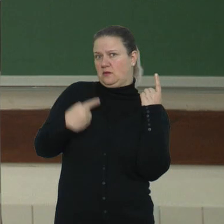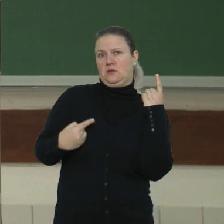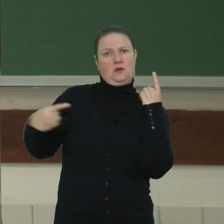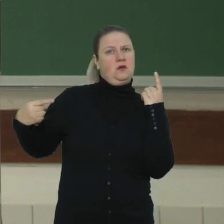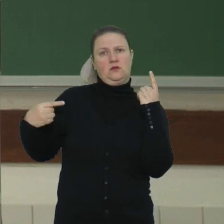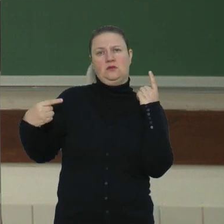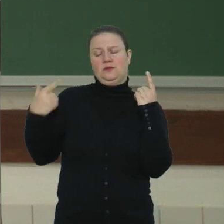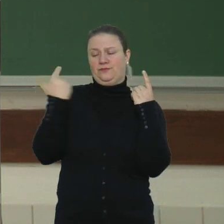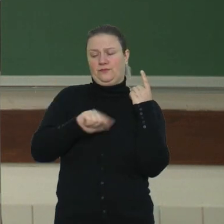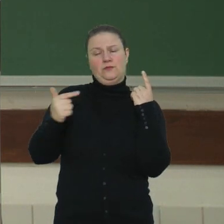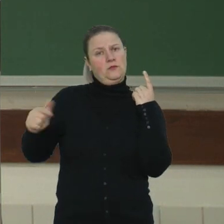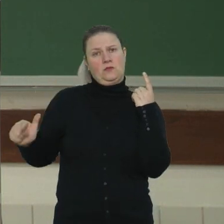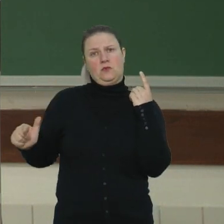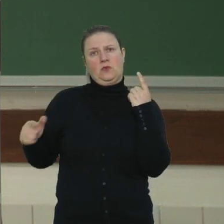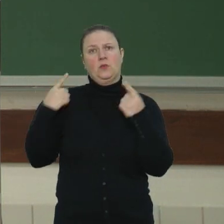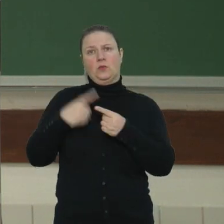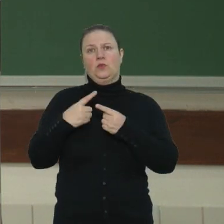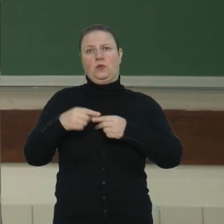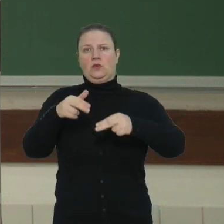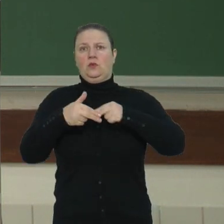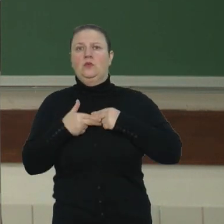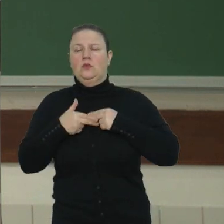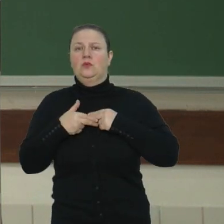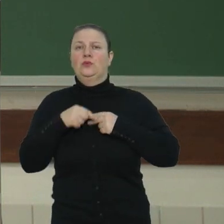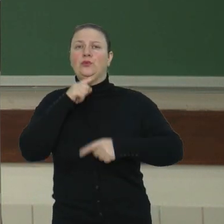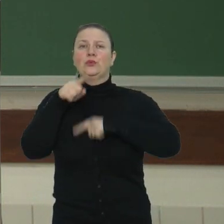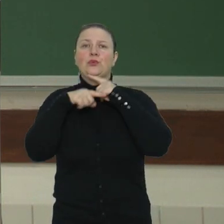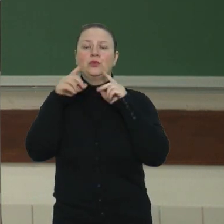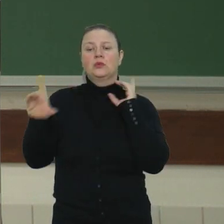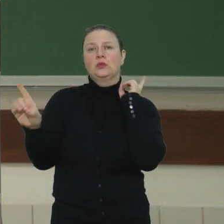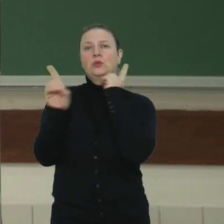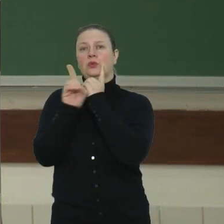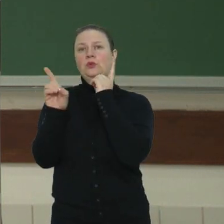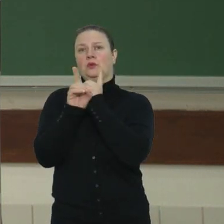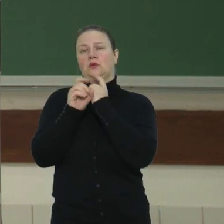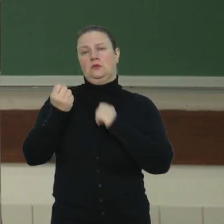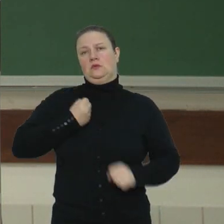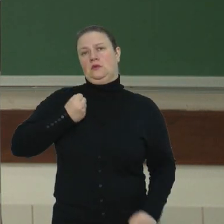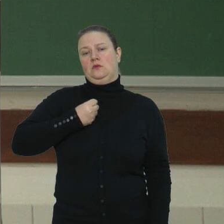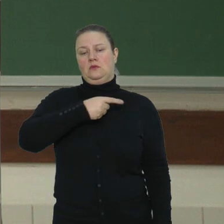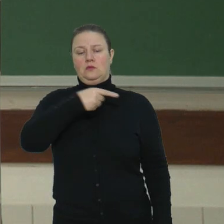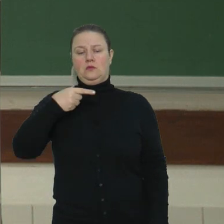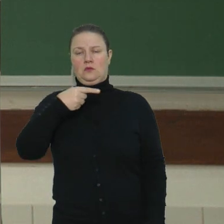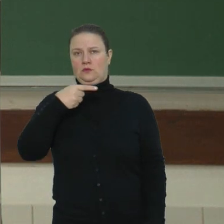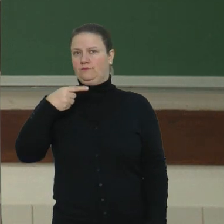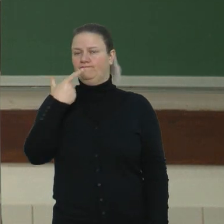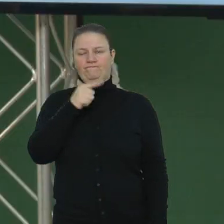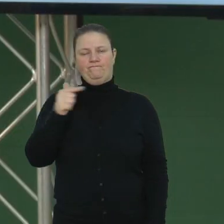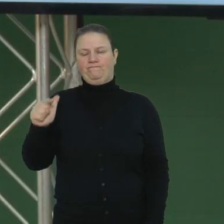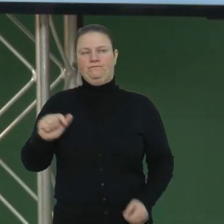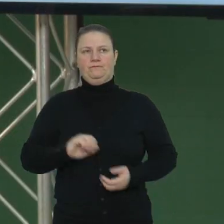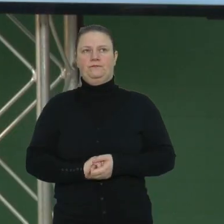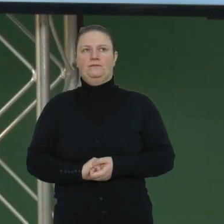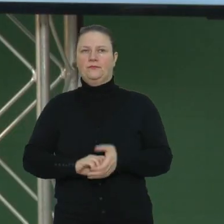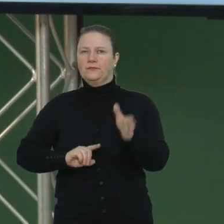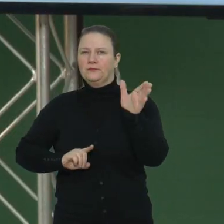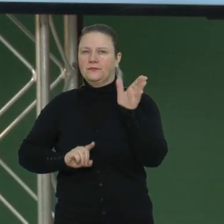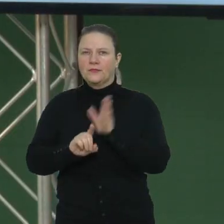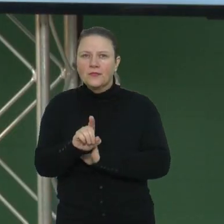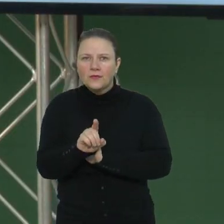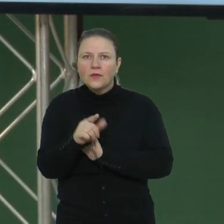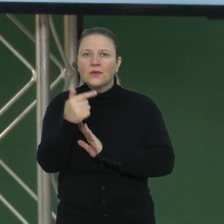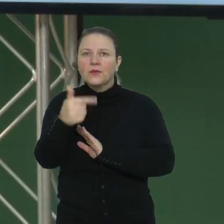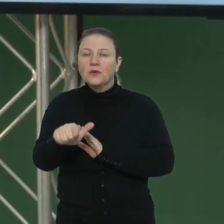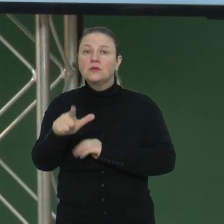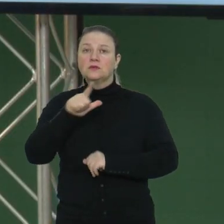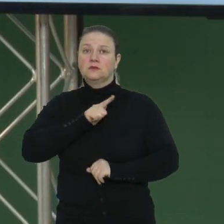isso que eu não consigo encontrar um módulo que resulte num valor negativo, ok? Agora, mais um quiz para vocês, que